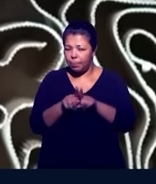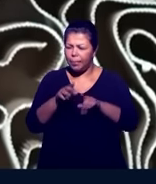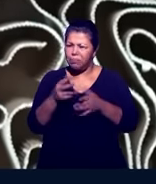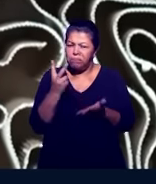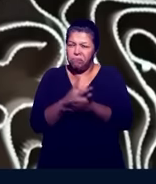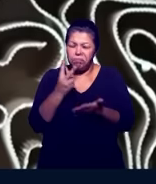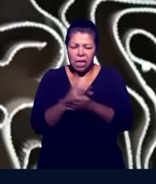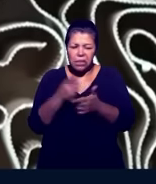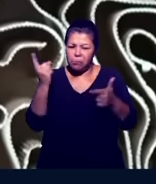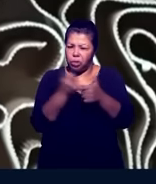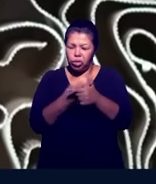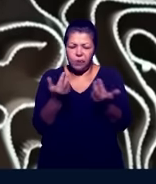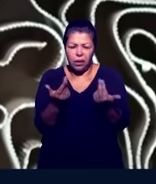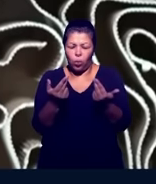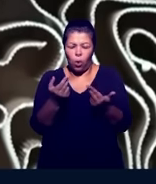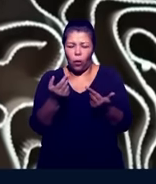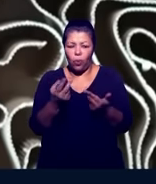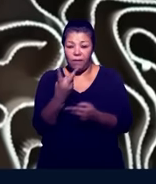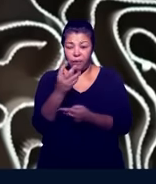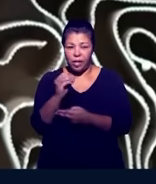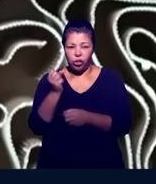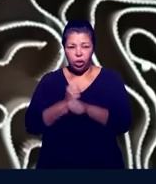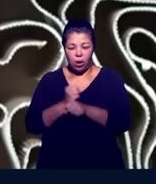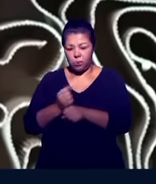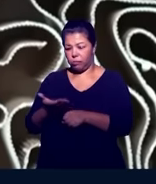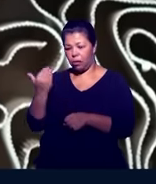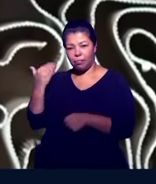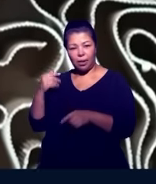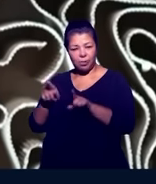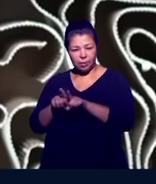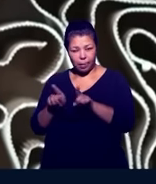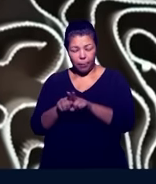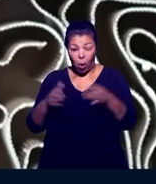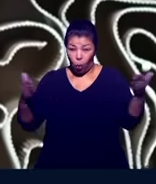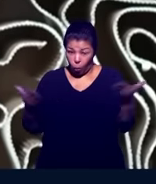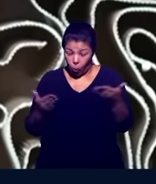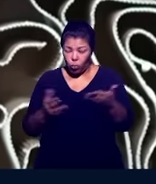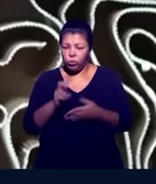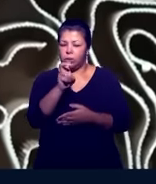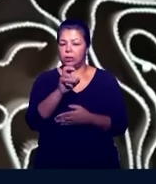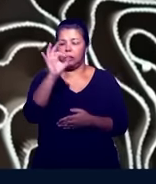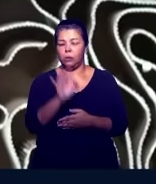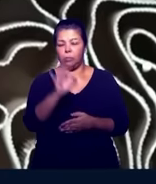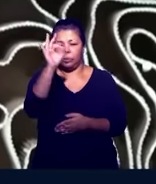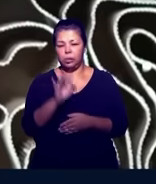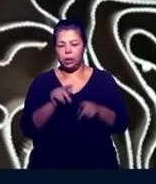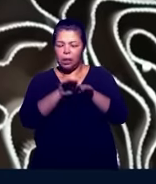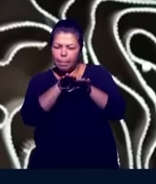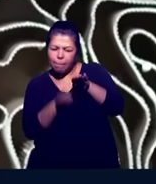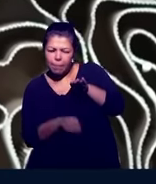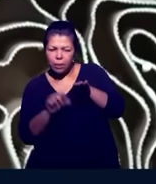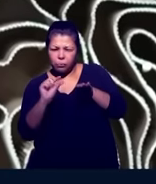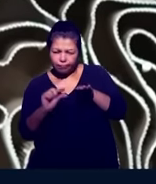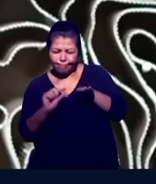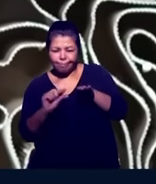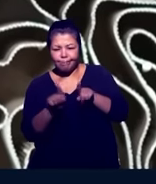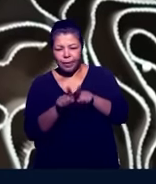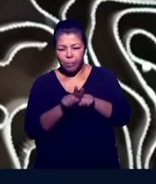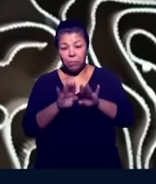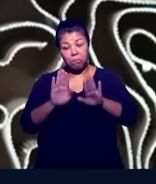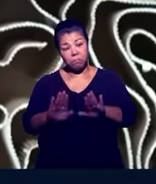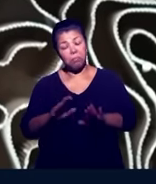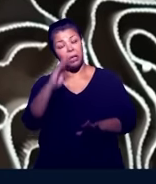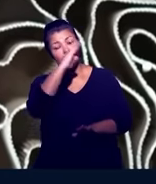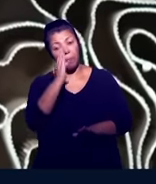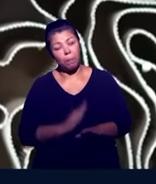anos atrás hoje o percentual da dívida que é indexada a câm é menos de 5% e o Brasil Talvez seja o único país da América Latina que mais de 90% da